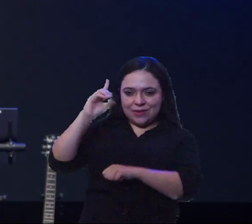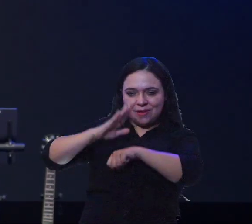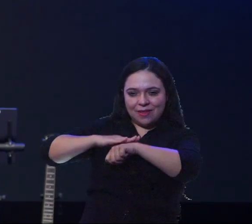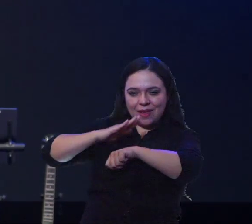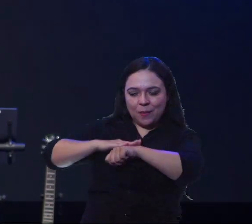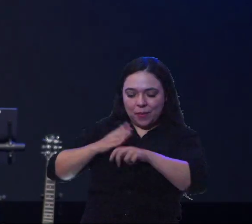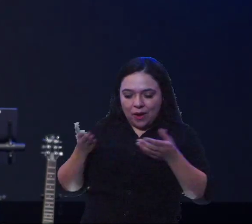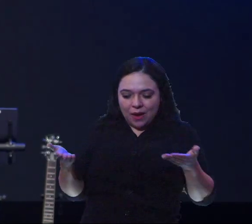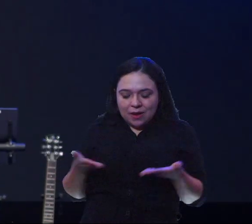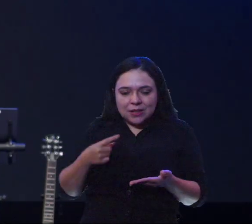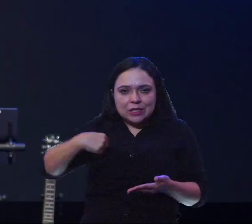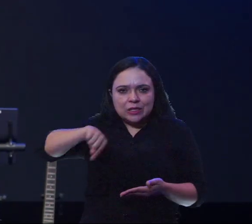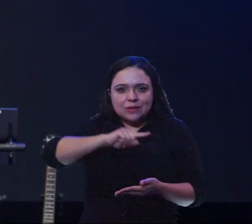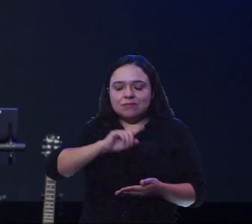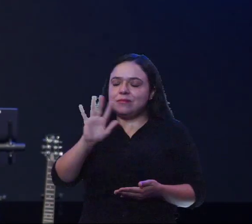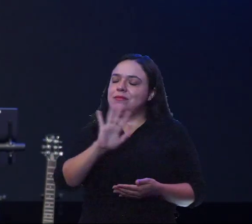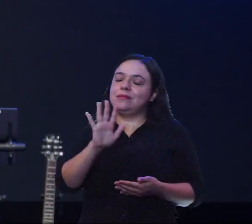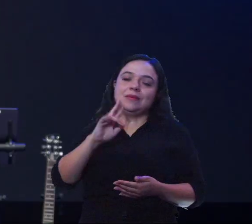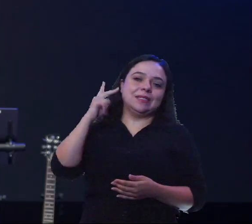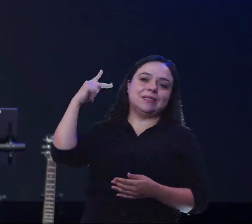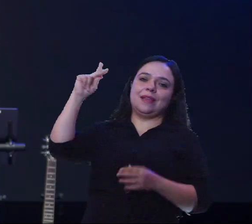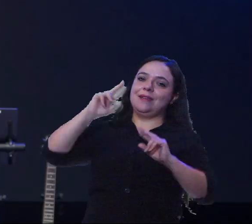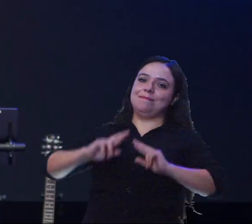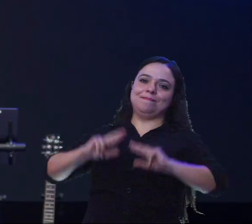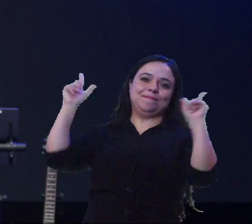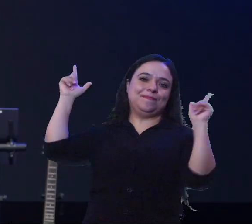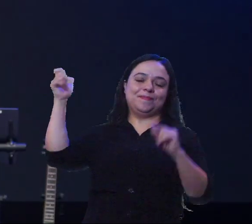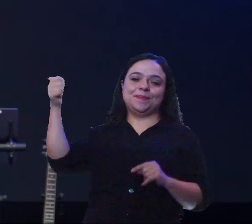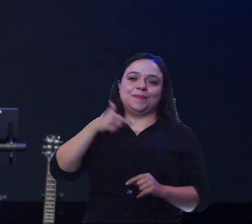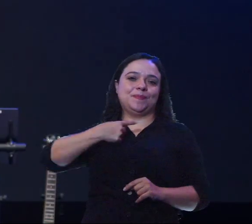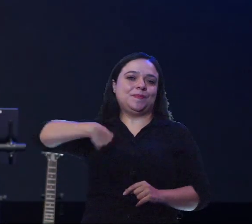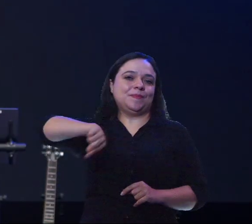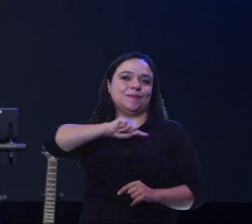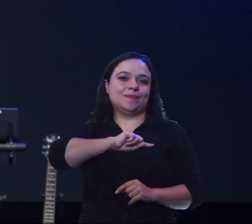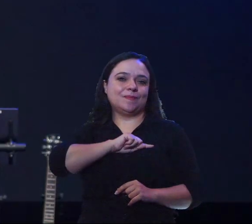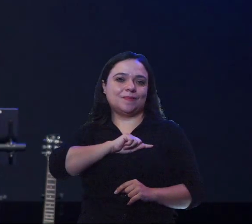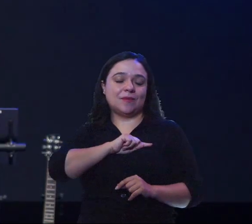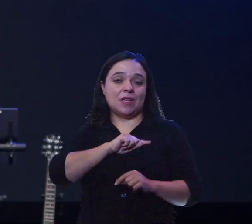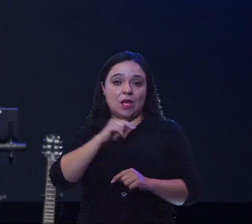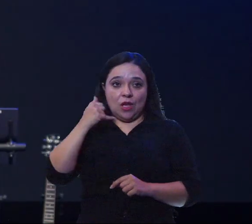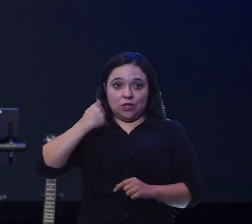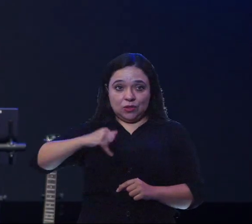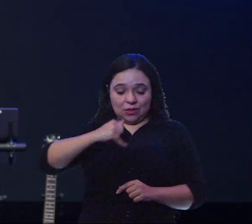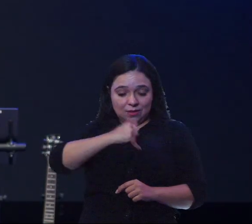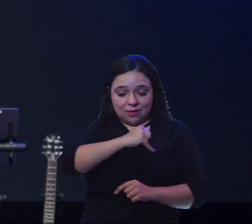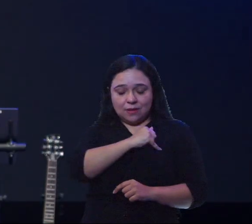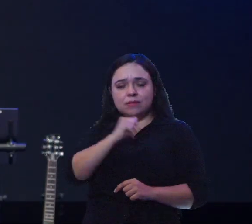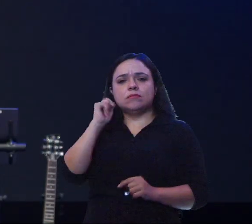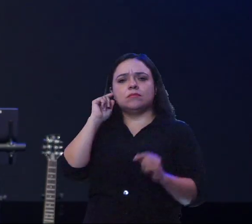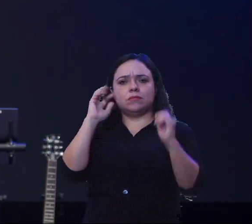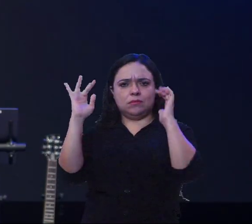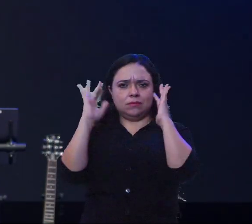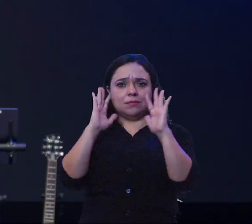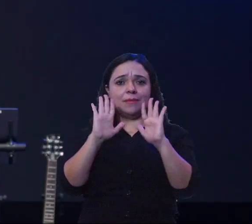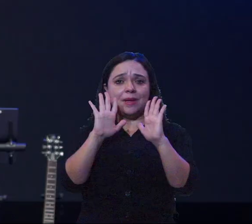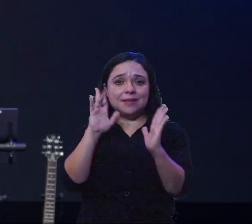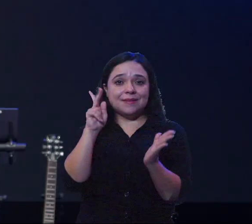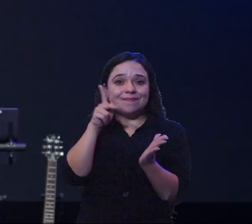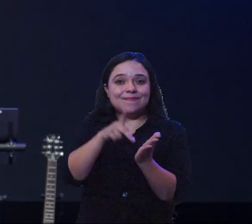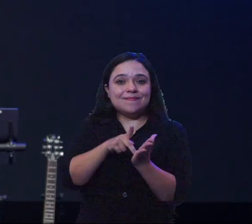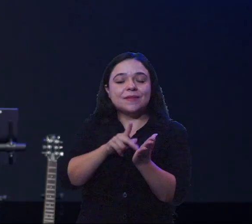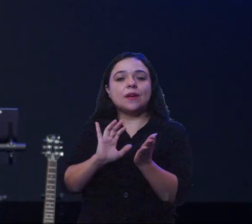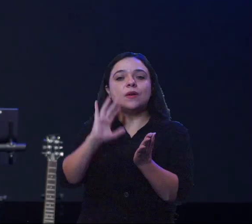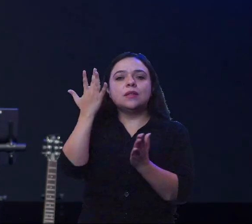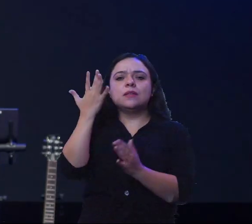é completamente diferente do nosso. José teve os sonhos, mas para que eles se tornassem realidade, foram